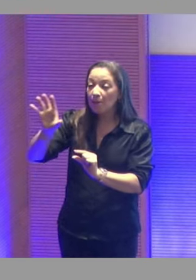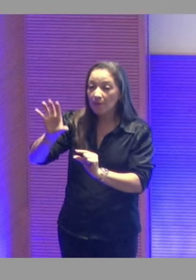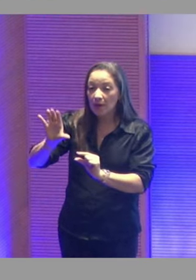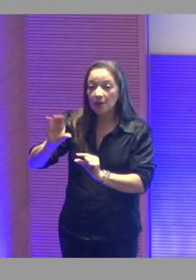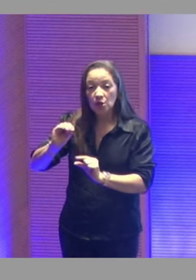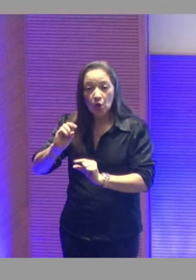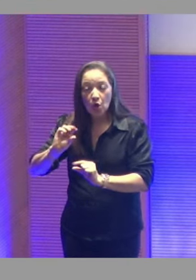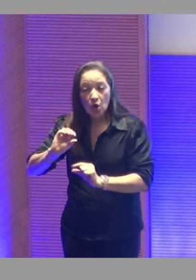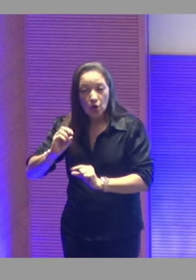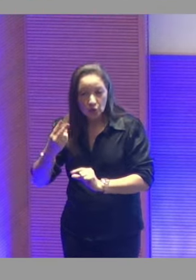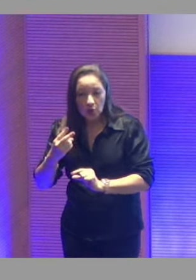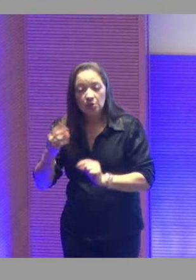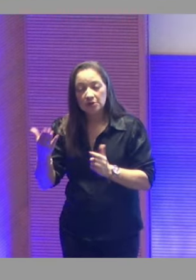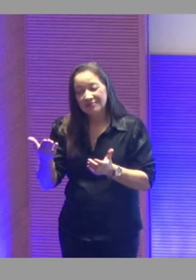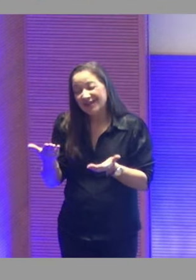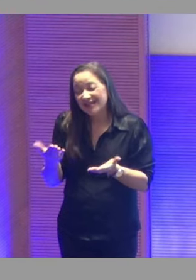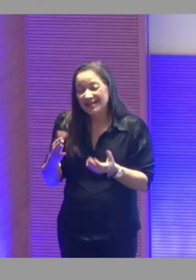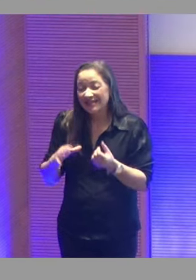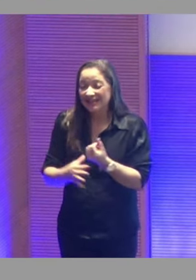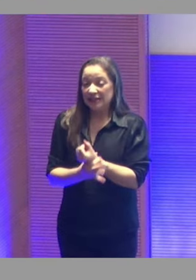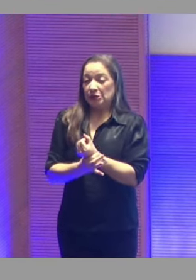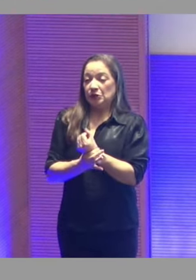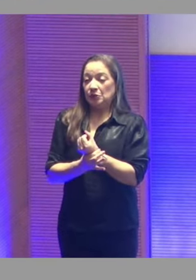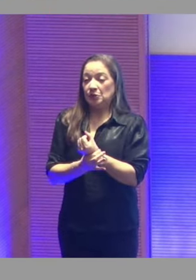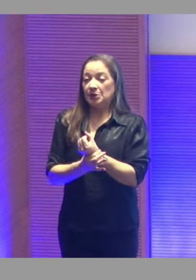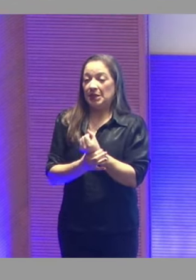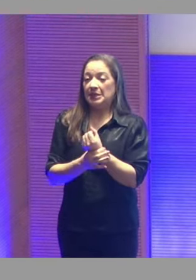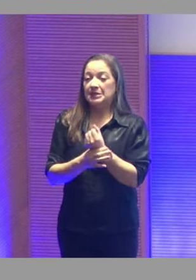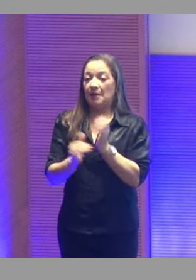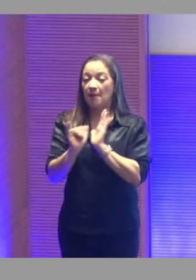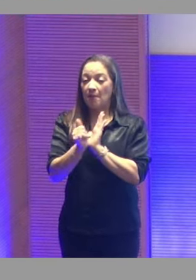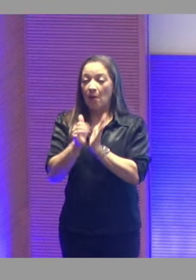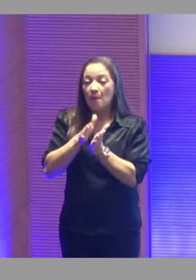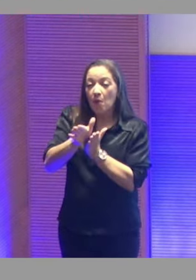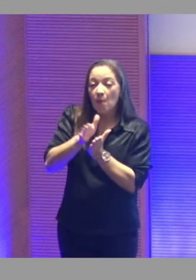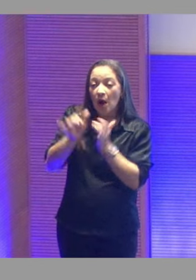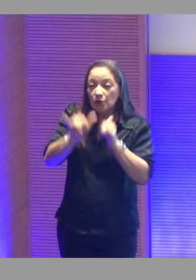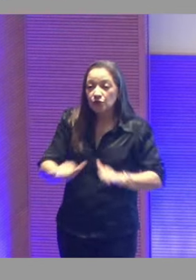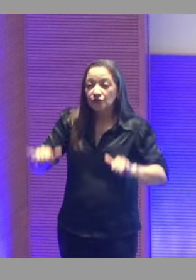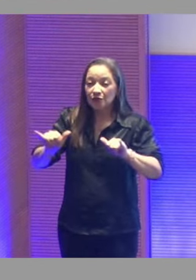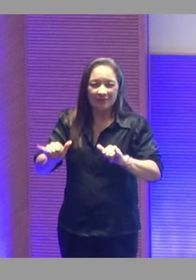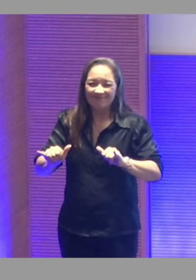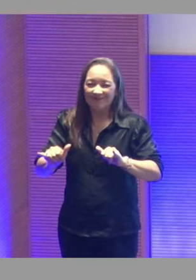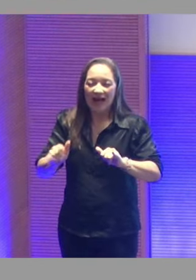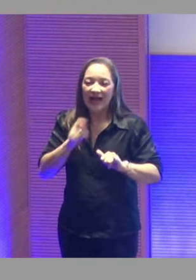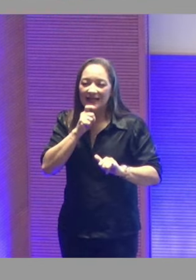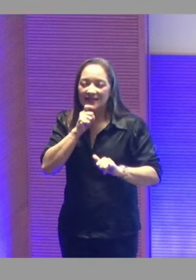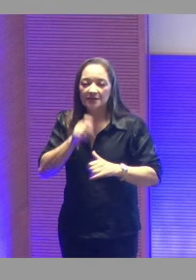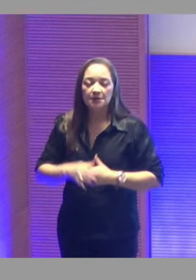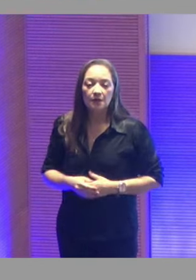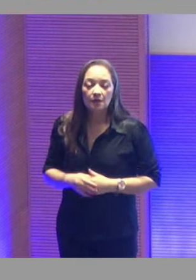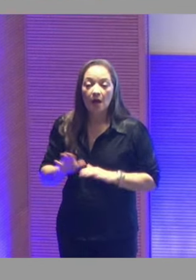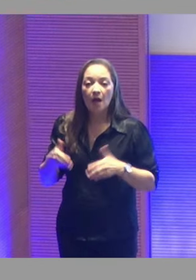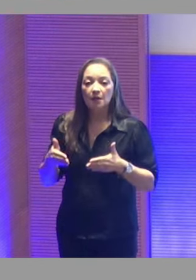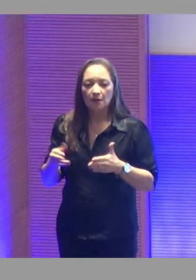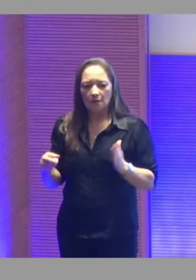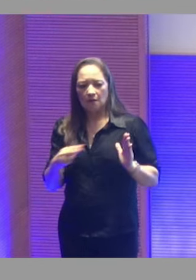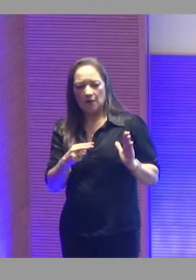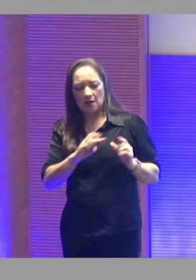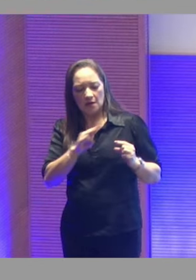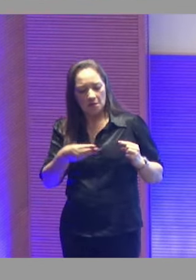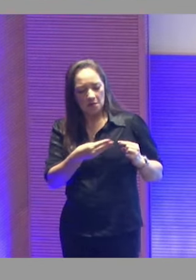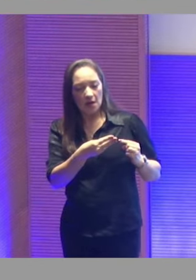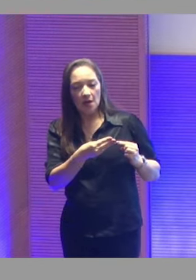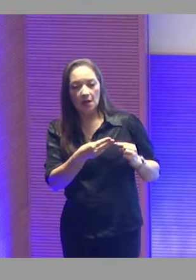seguras o suficiente para publicar essas metas para divulgar elas ou para para endereçar essa questão E aí quando a gente olha para essas